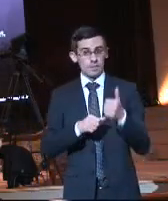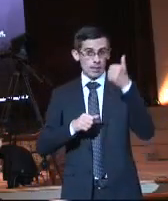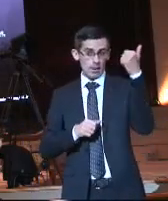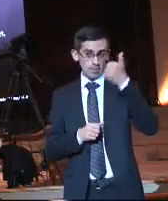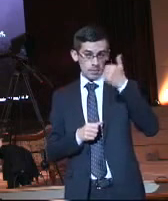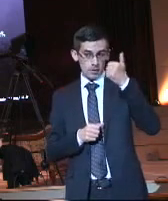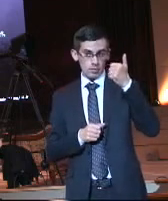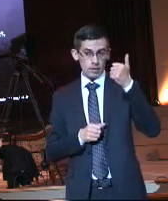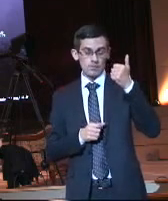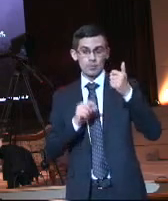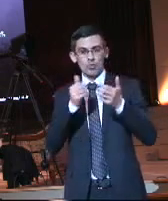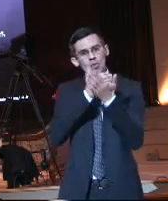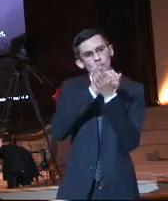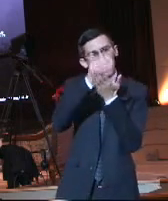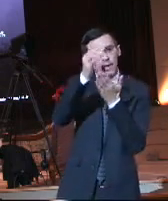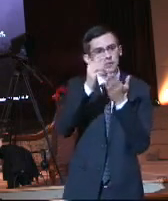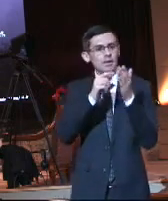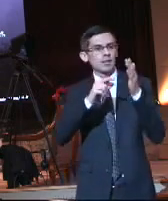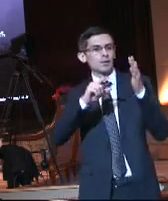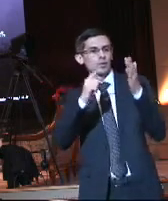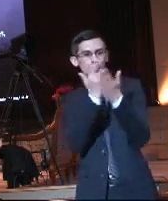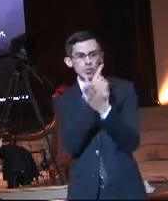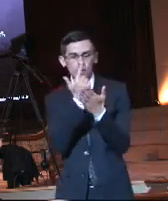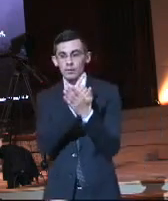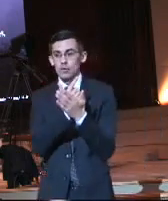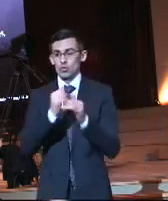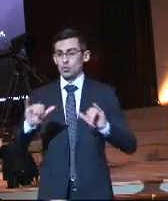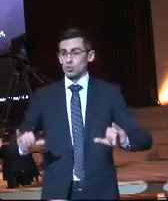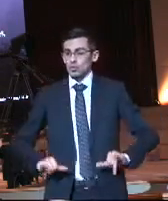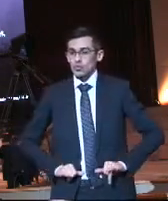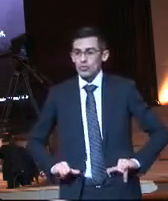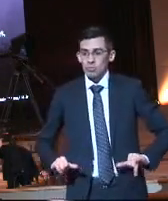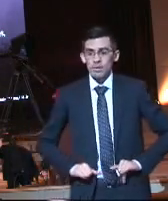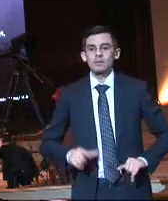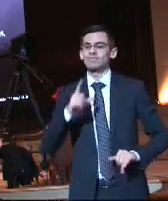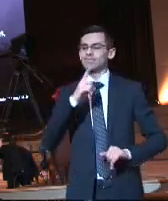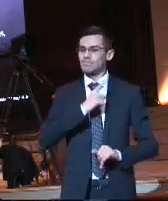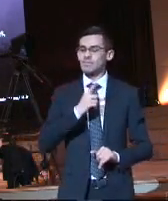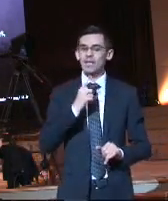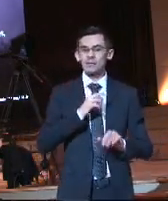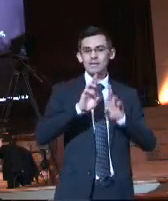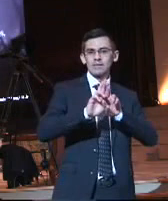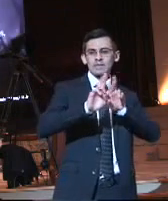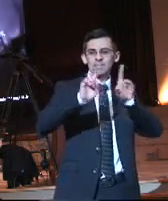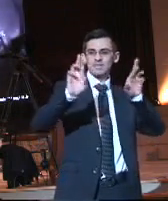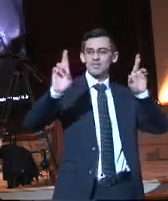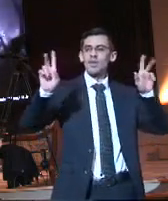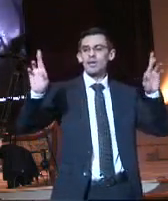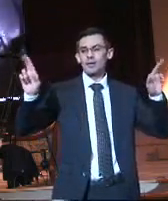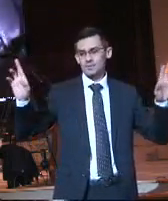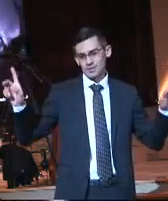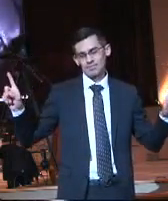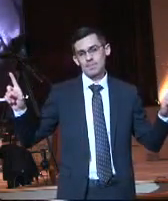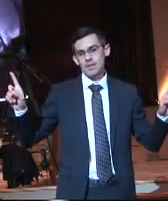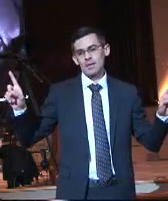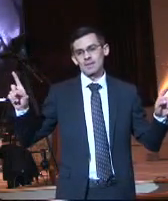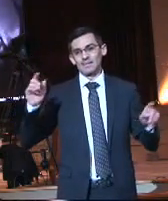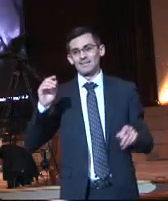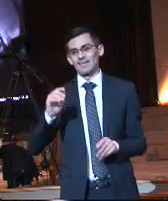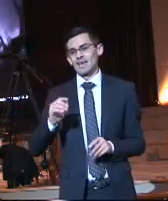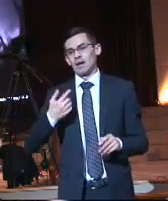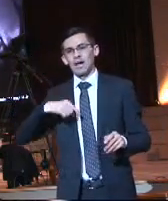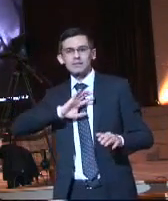o livro. O sofrimento tem variáveis cósmicas, que vão além do